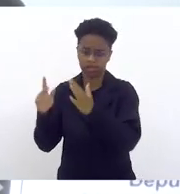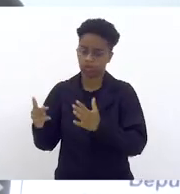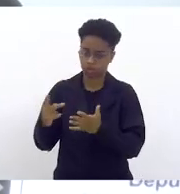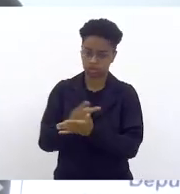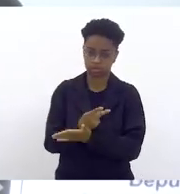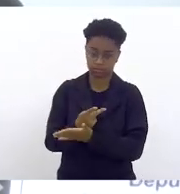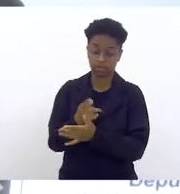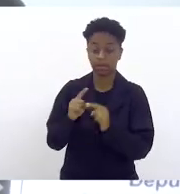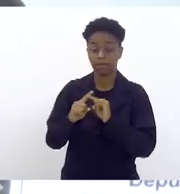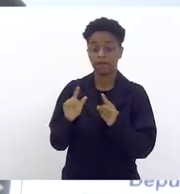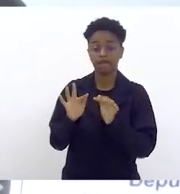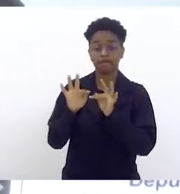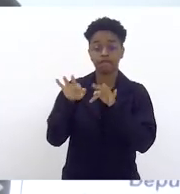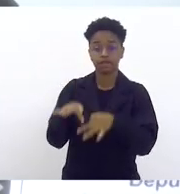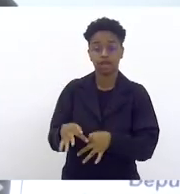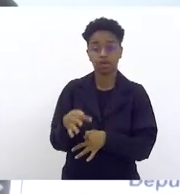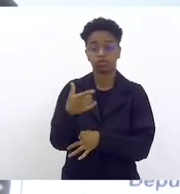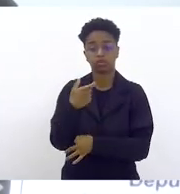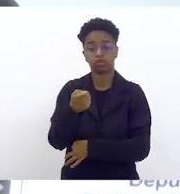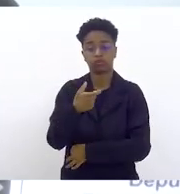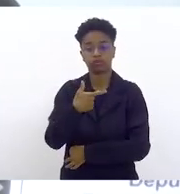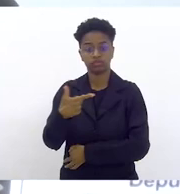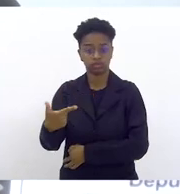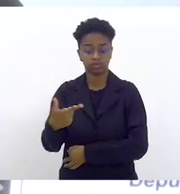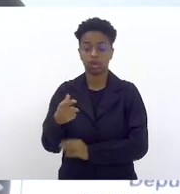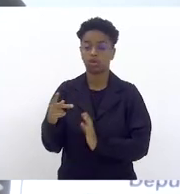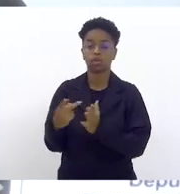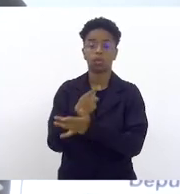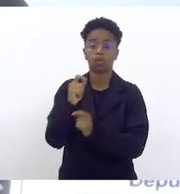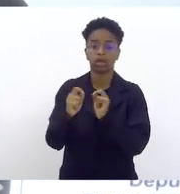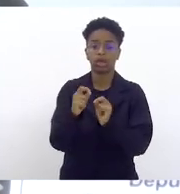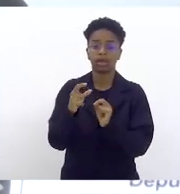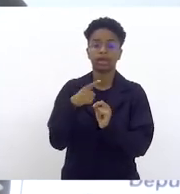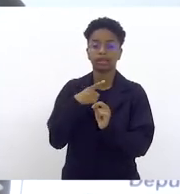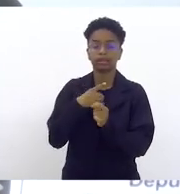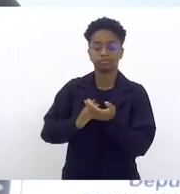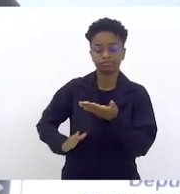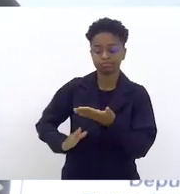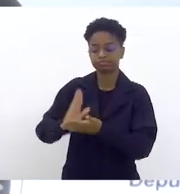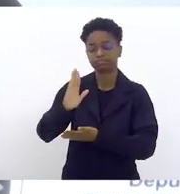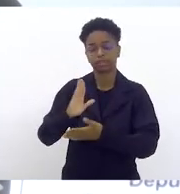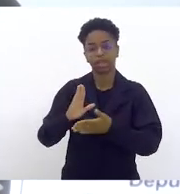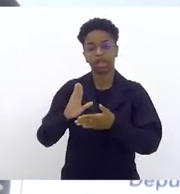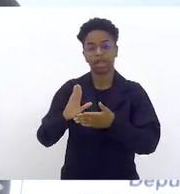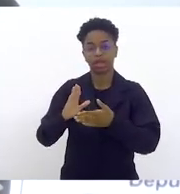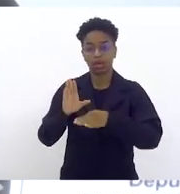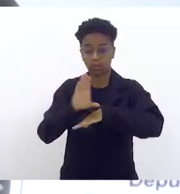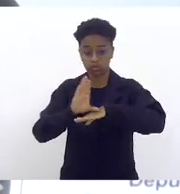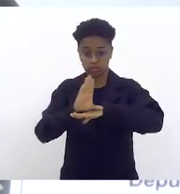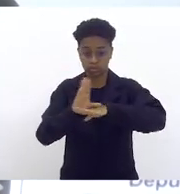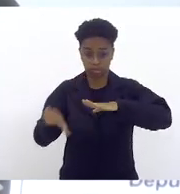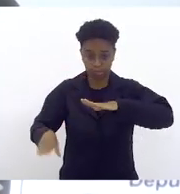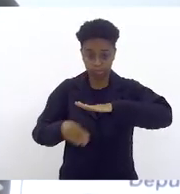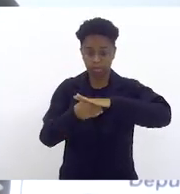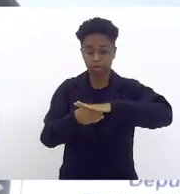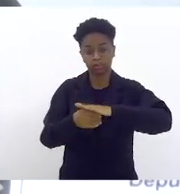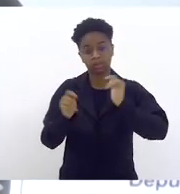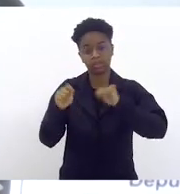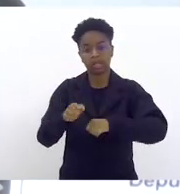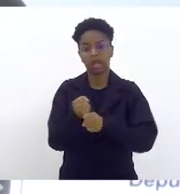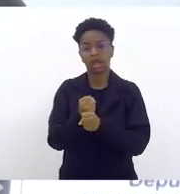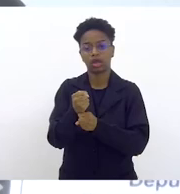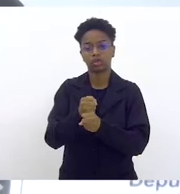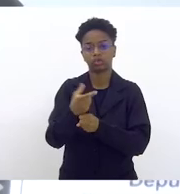até que no final do ano passado se aprovou uma emenda constitucional para que no ano de